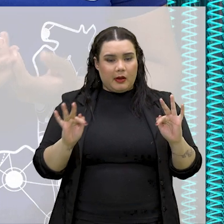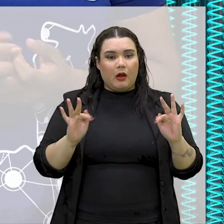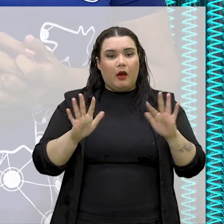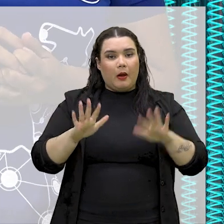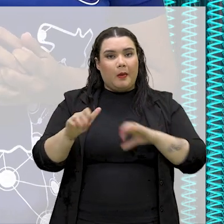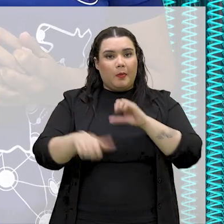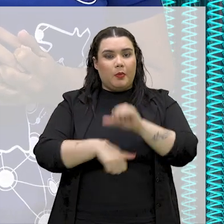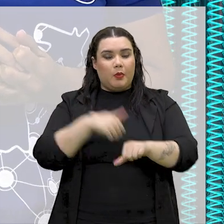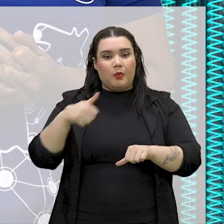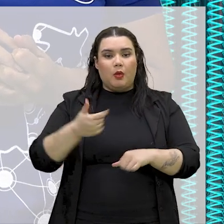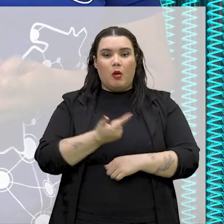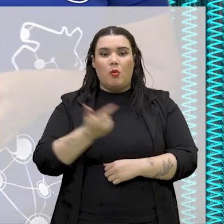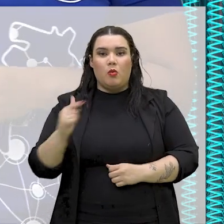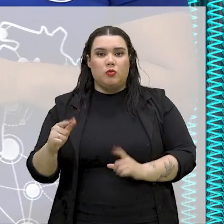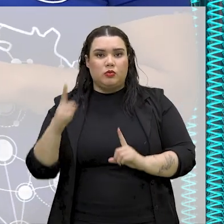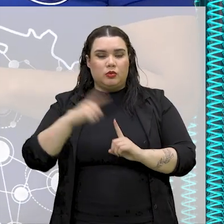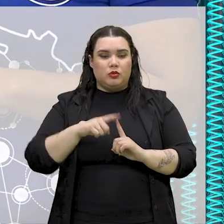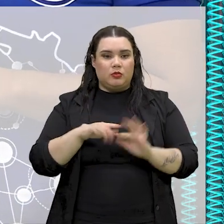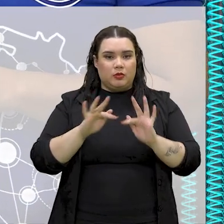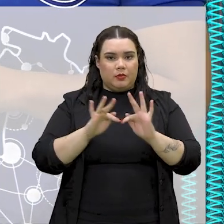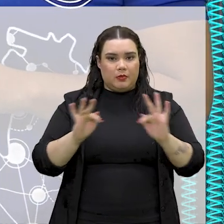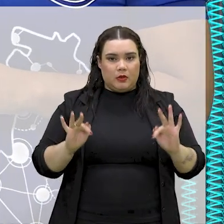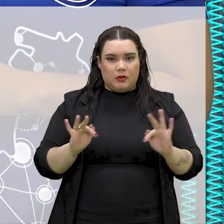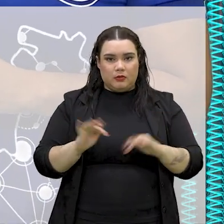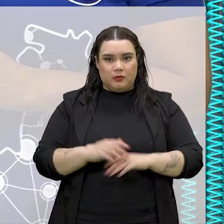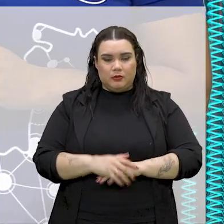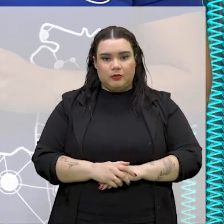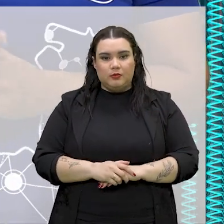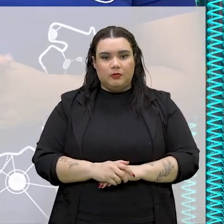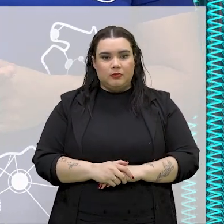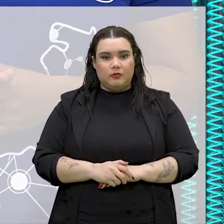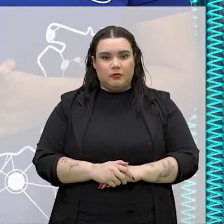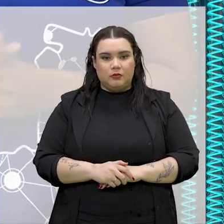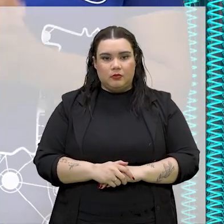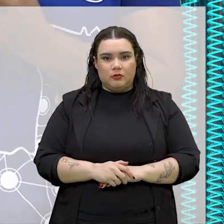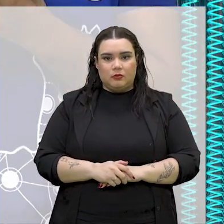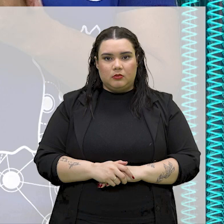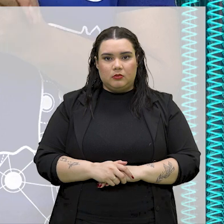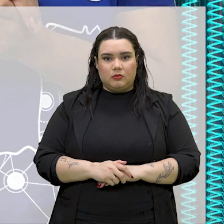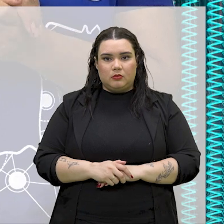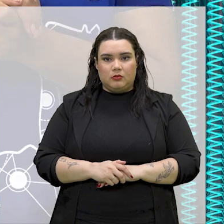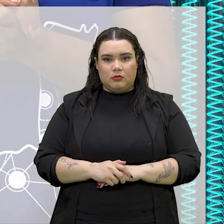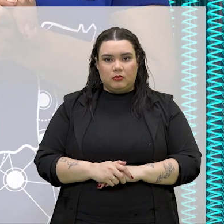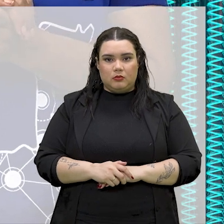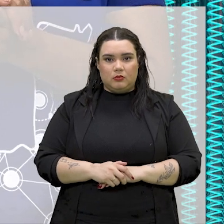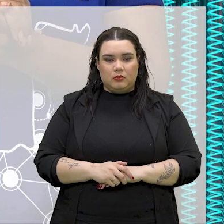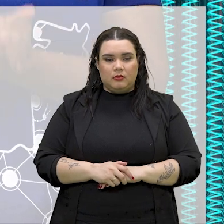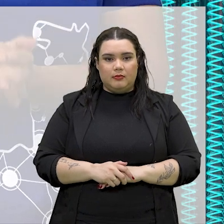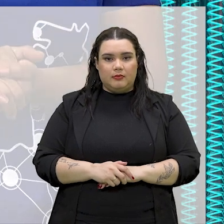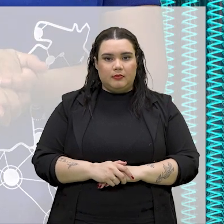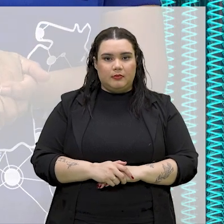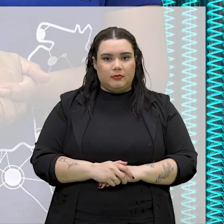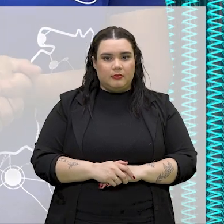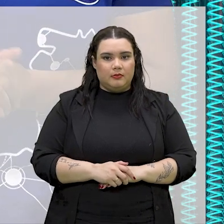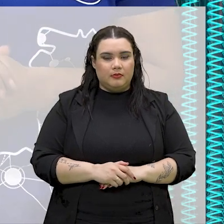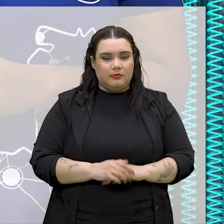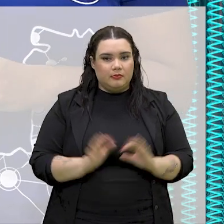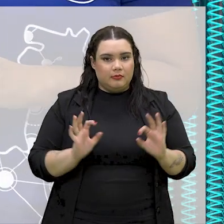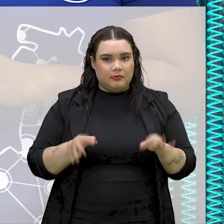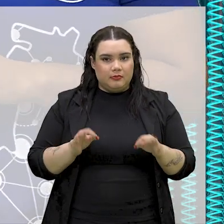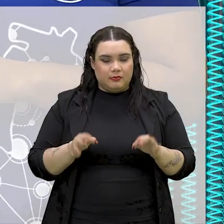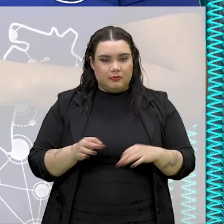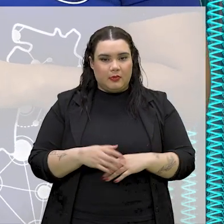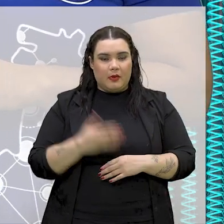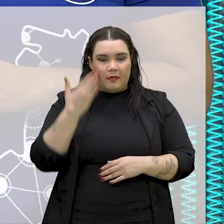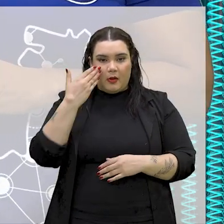falar isso também em inglês? Can you give me my jacket, please, certo?